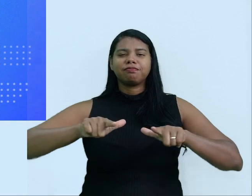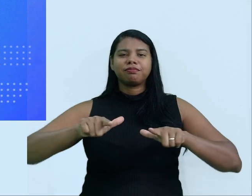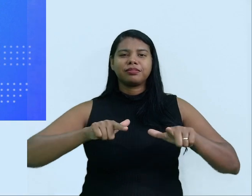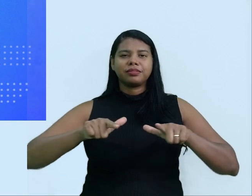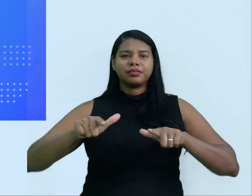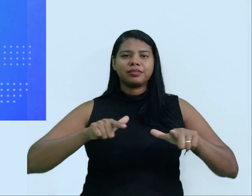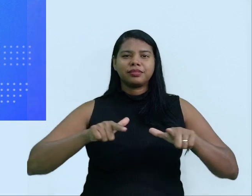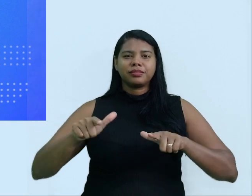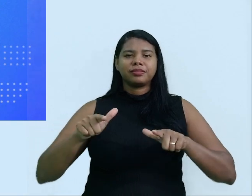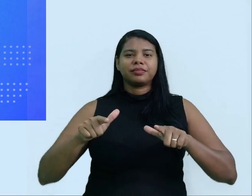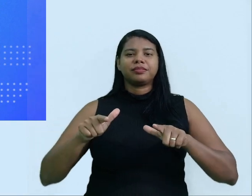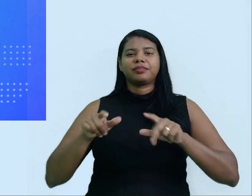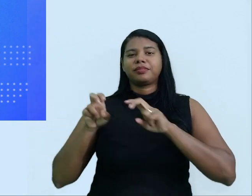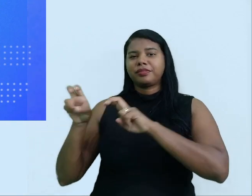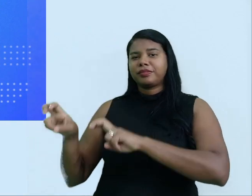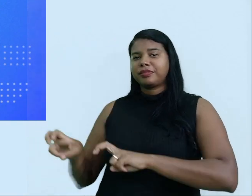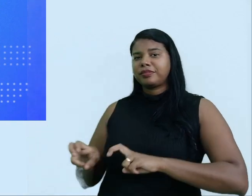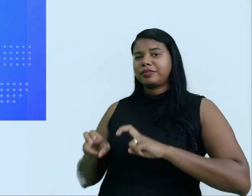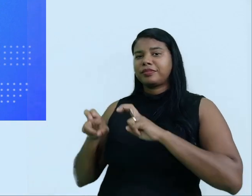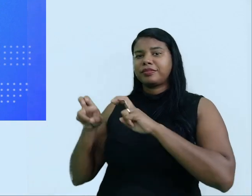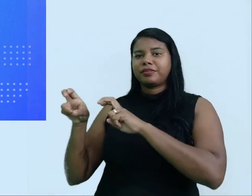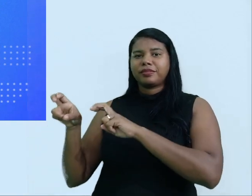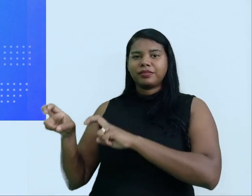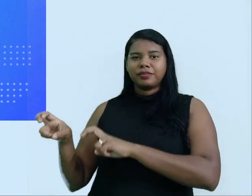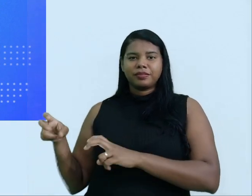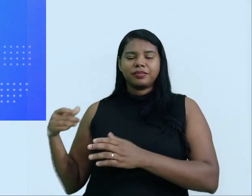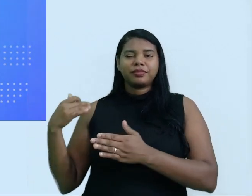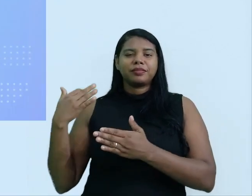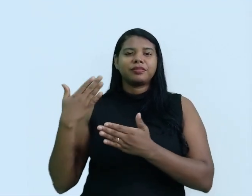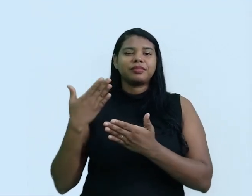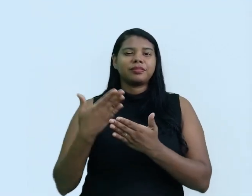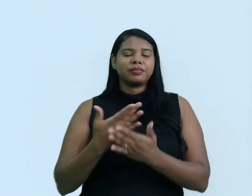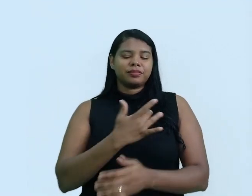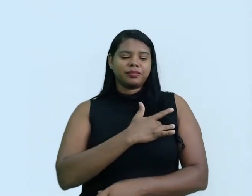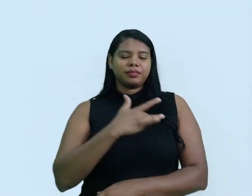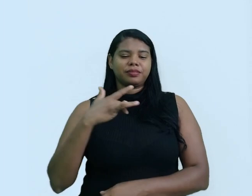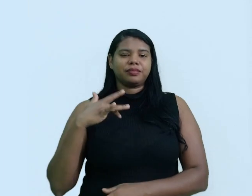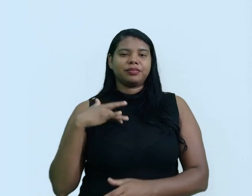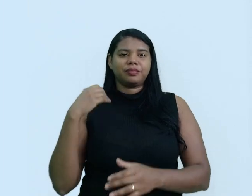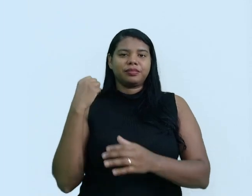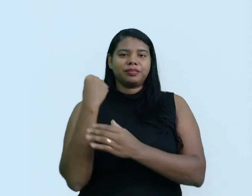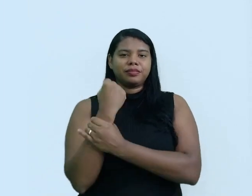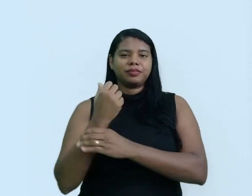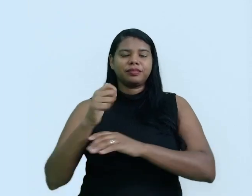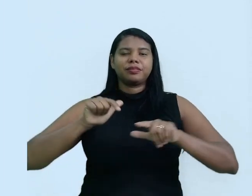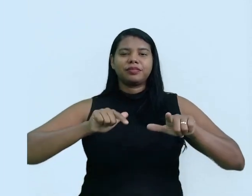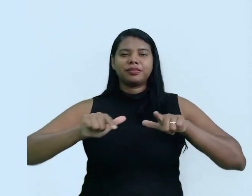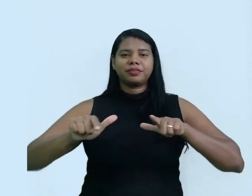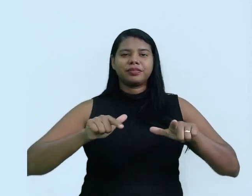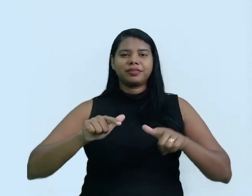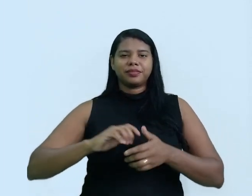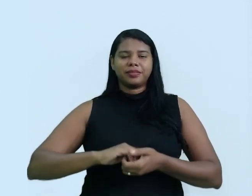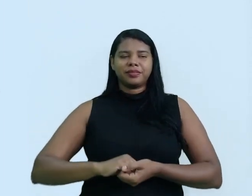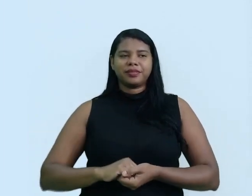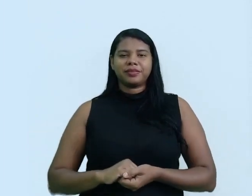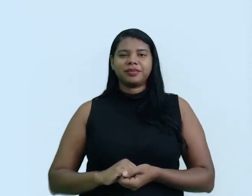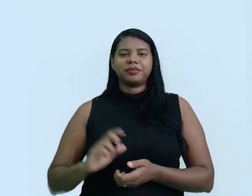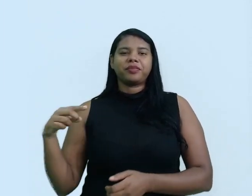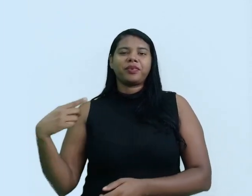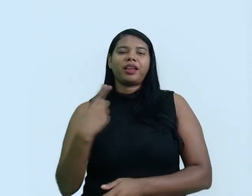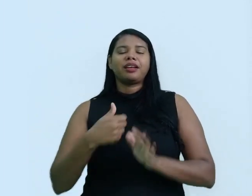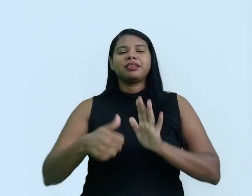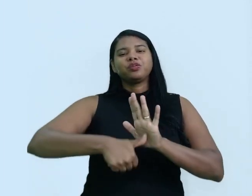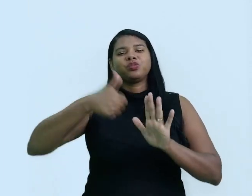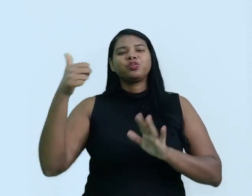na agroindústria à luz dos procedimentos de saúde e segurança do trabalho. Então, para a nossa